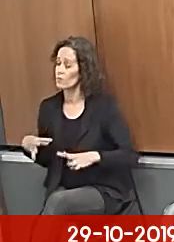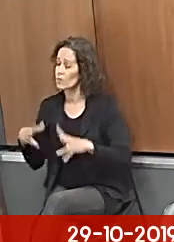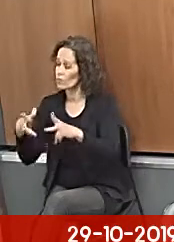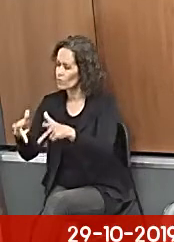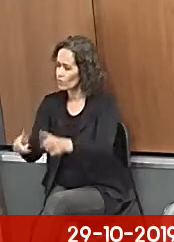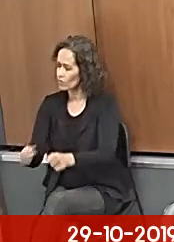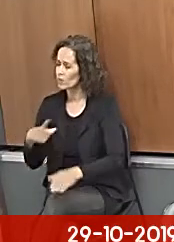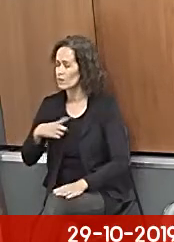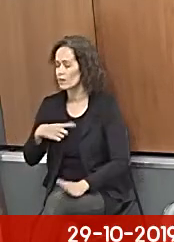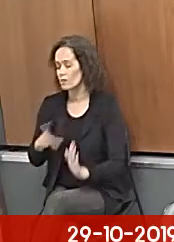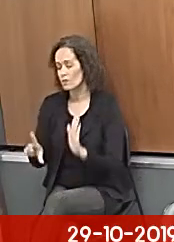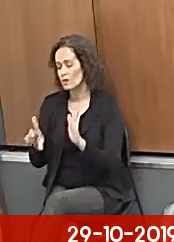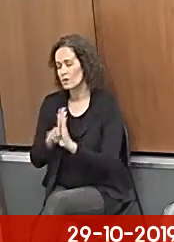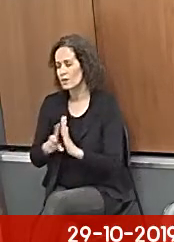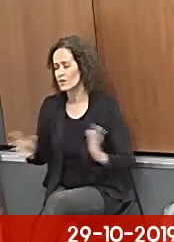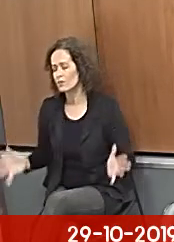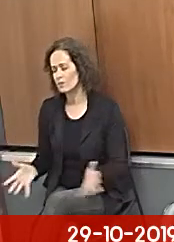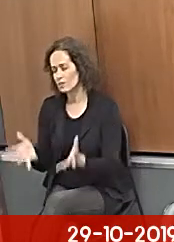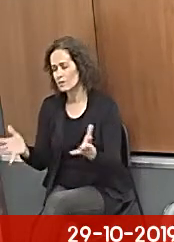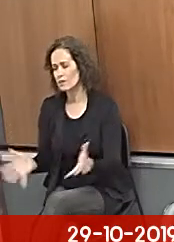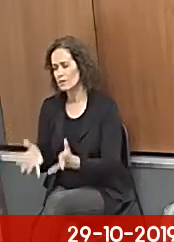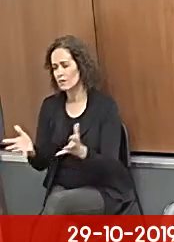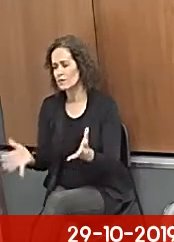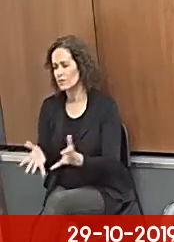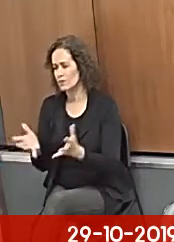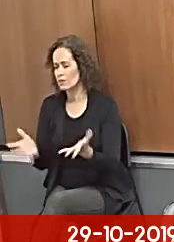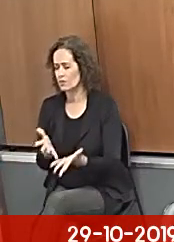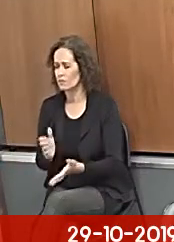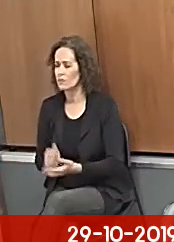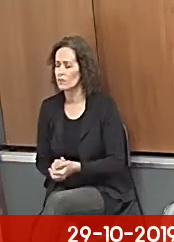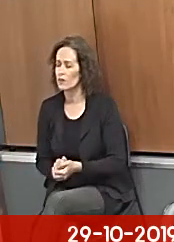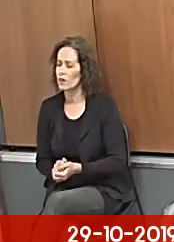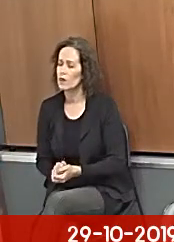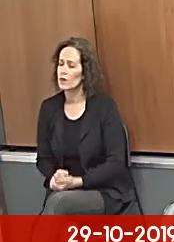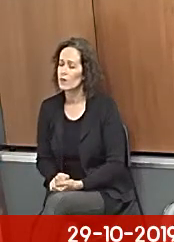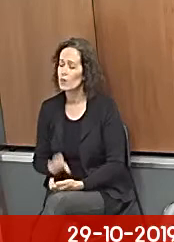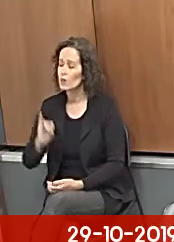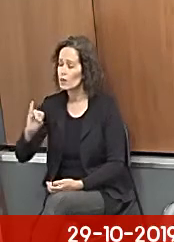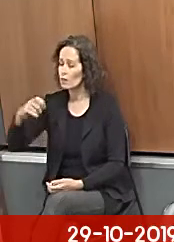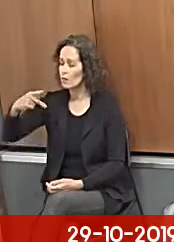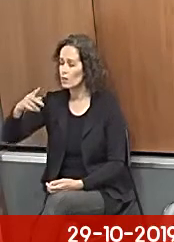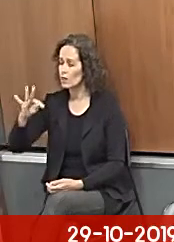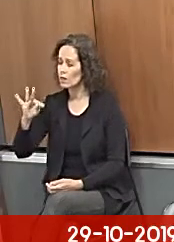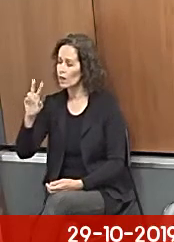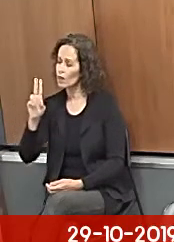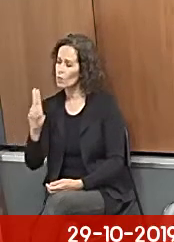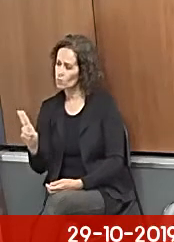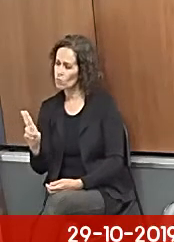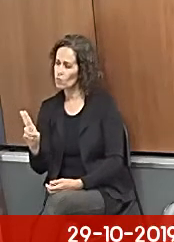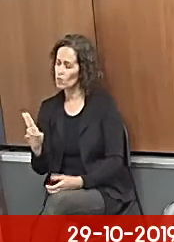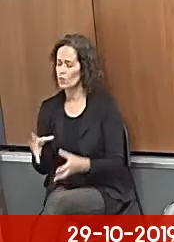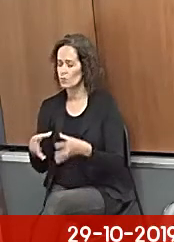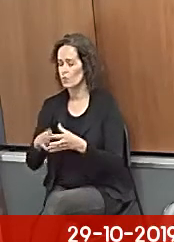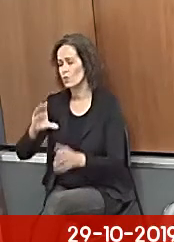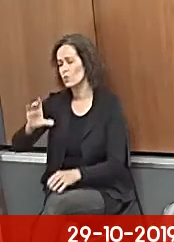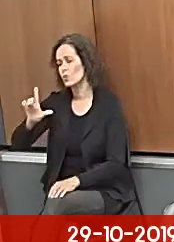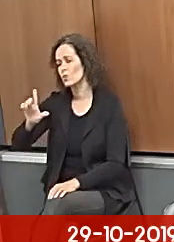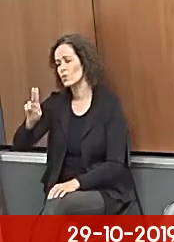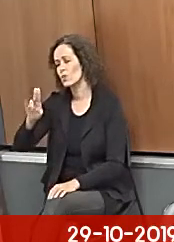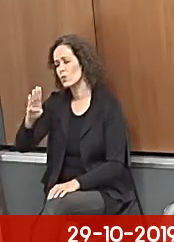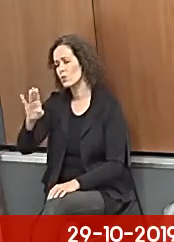que tem uma lei de incentivo à isenção de IPTU, de clubes. Então, o que é? O clube,